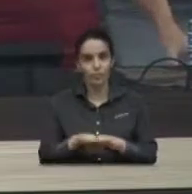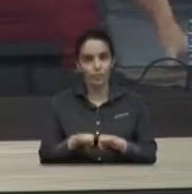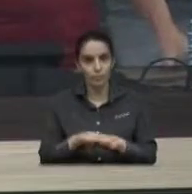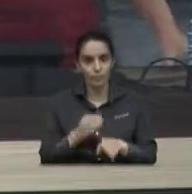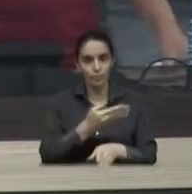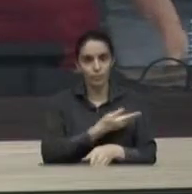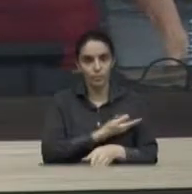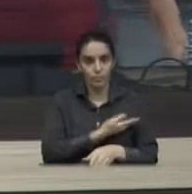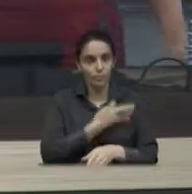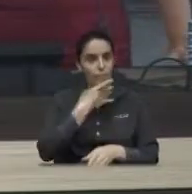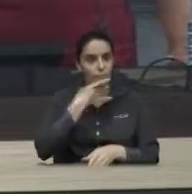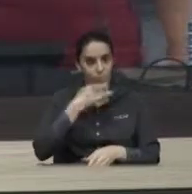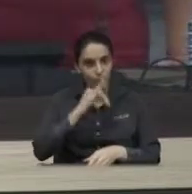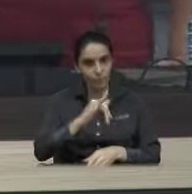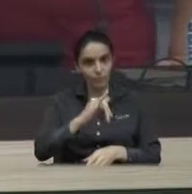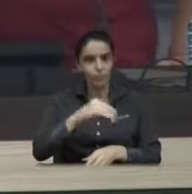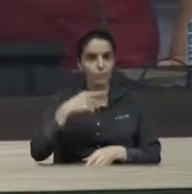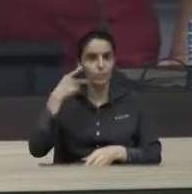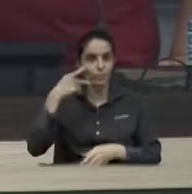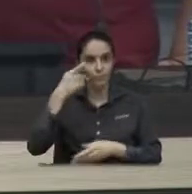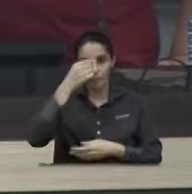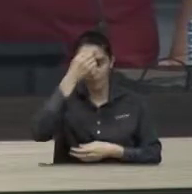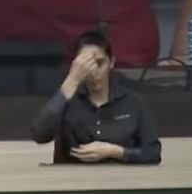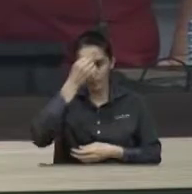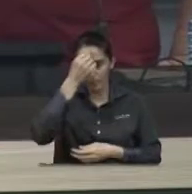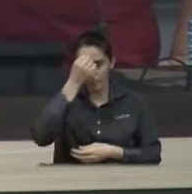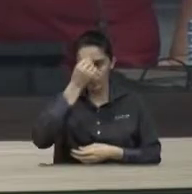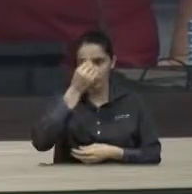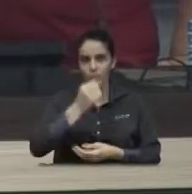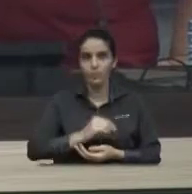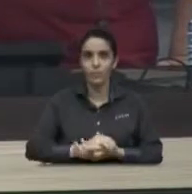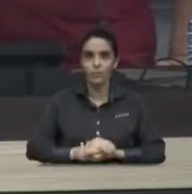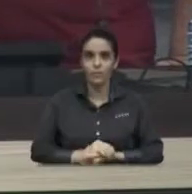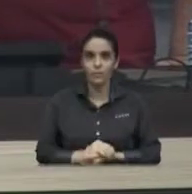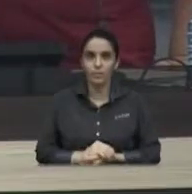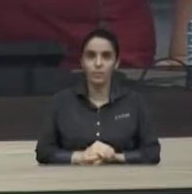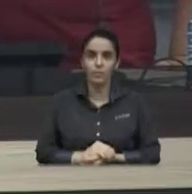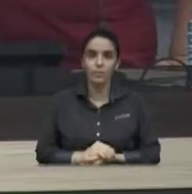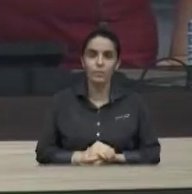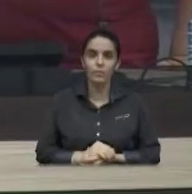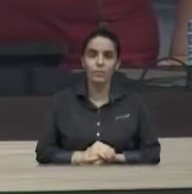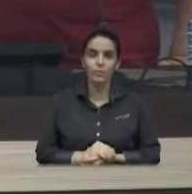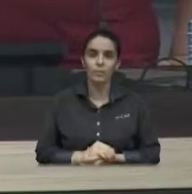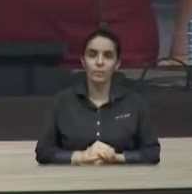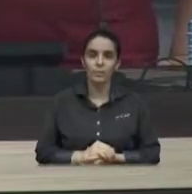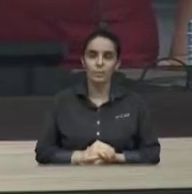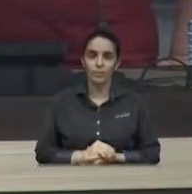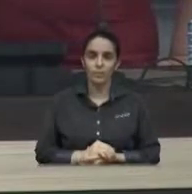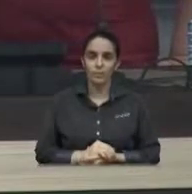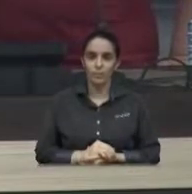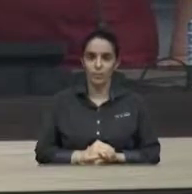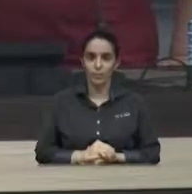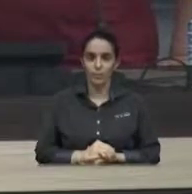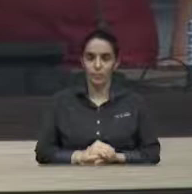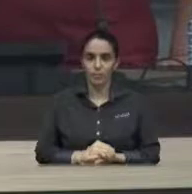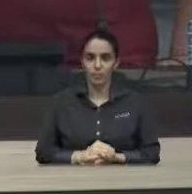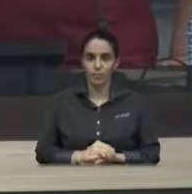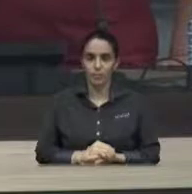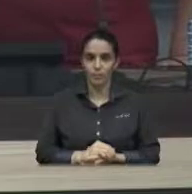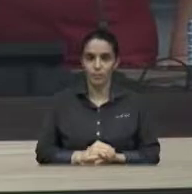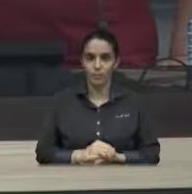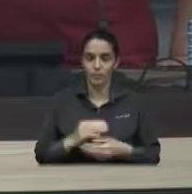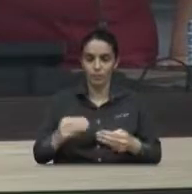qual também dedico um imenso carinho e um imenso respeito. Então, com certeza, as